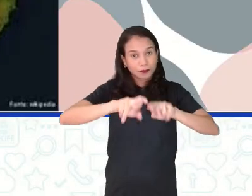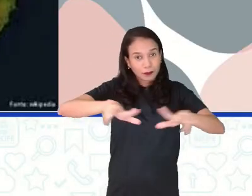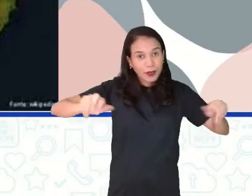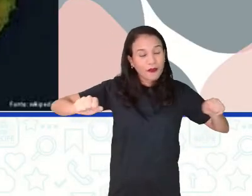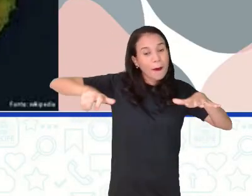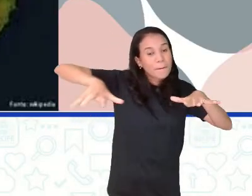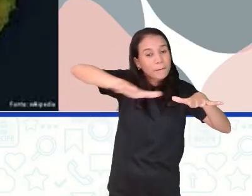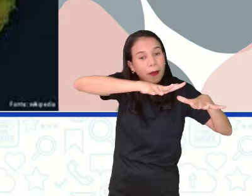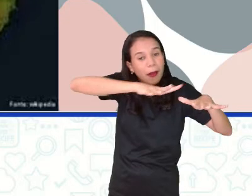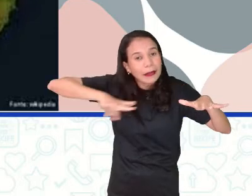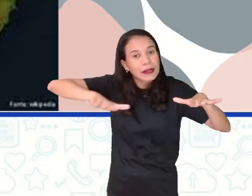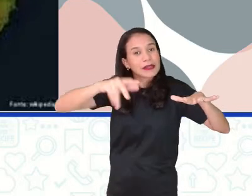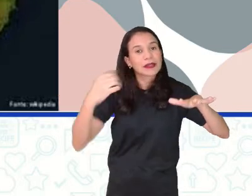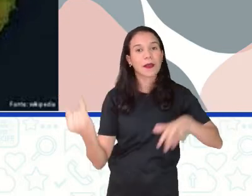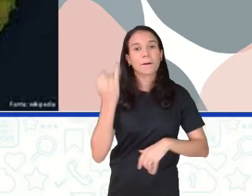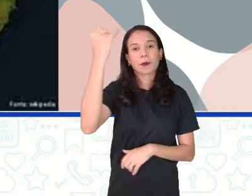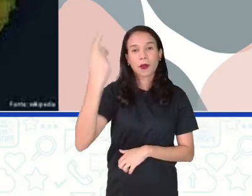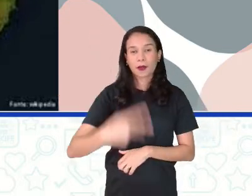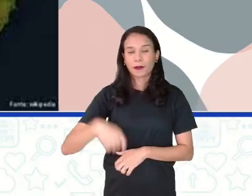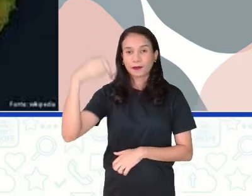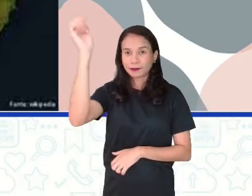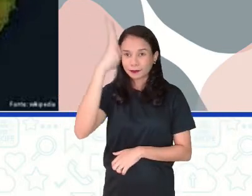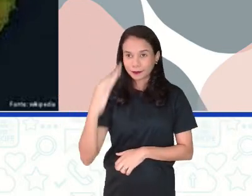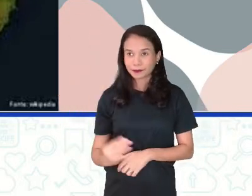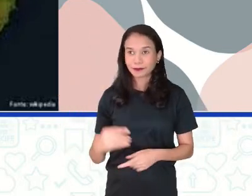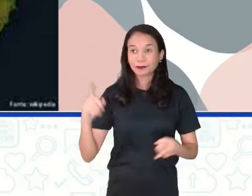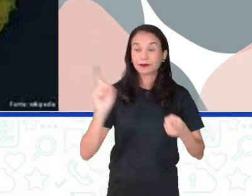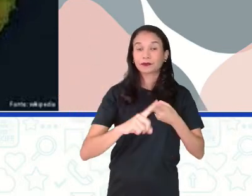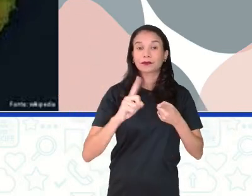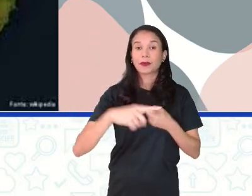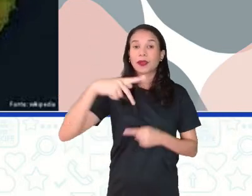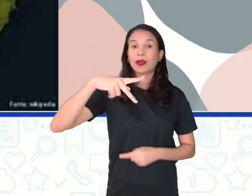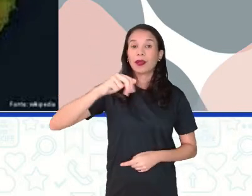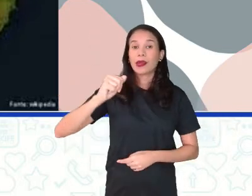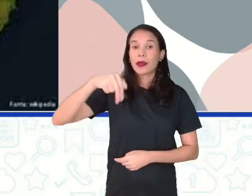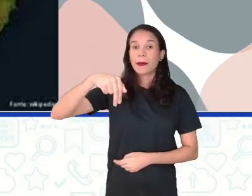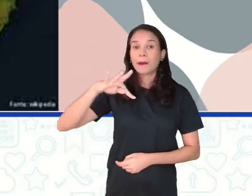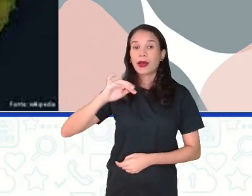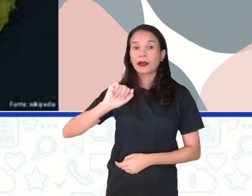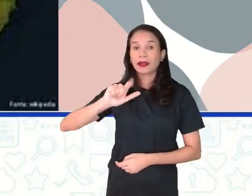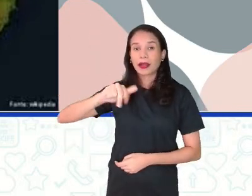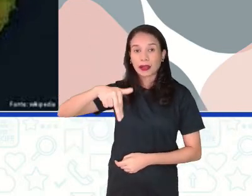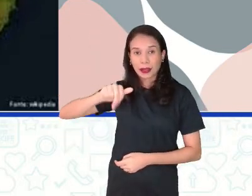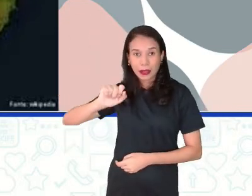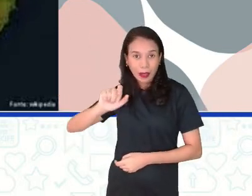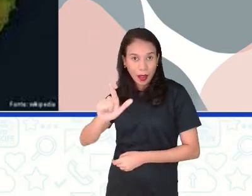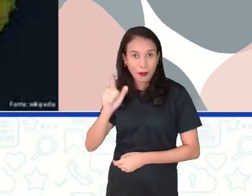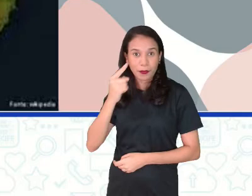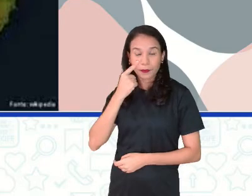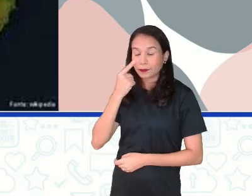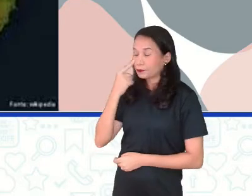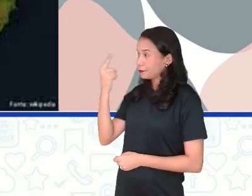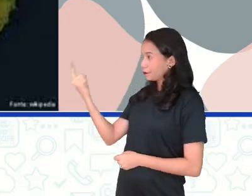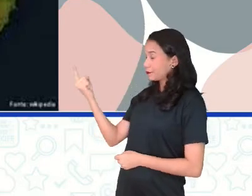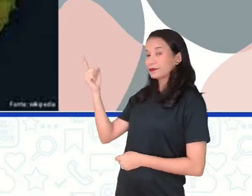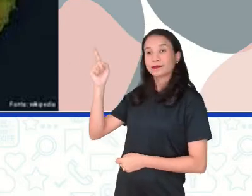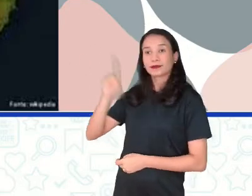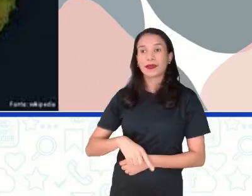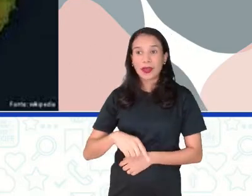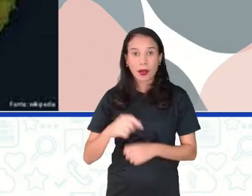planícies, né, importantes aqui no Brasil, né? Falei aí do Pantanal, que é essa área em destaque, né, uma planície, a